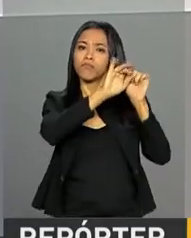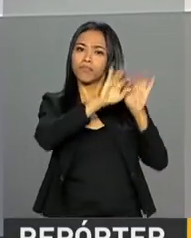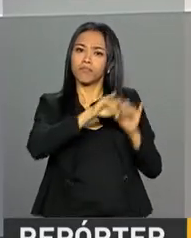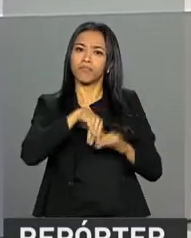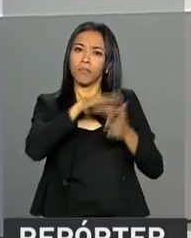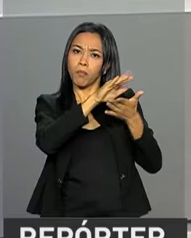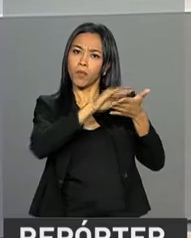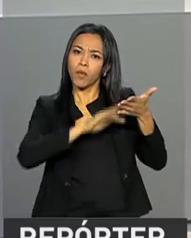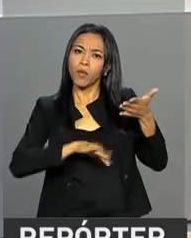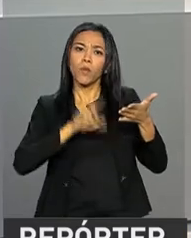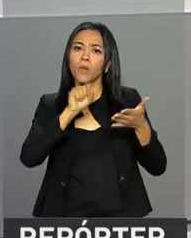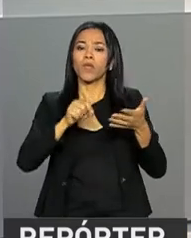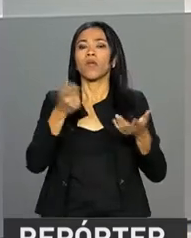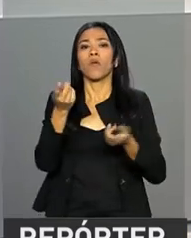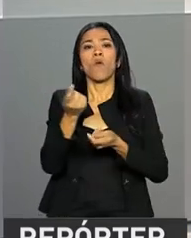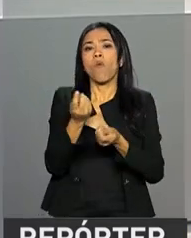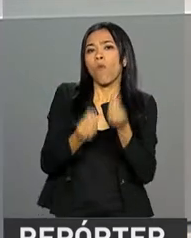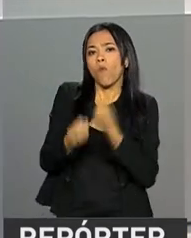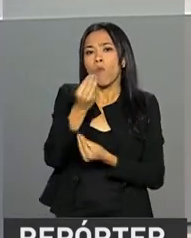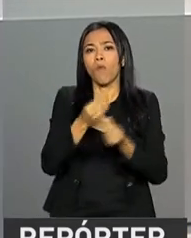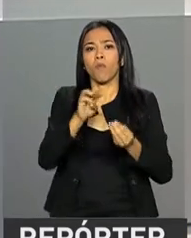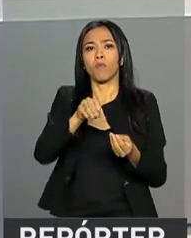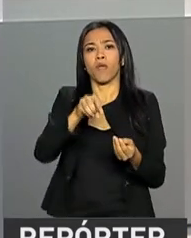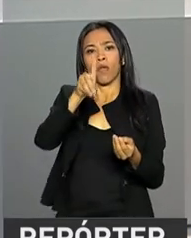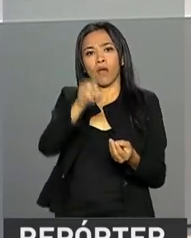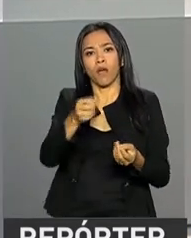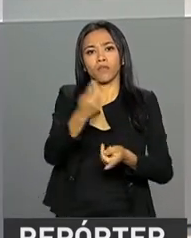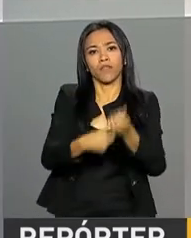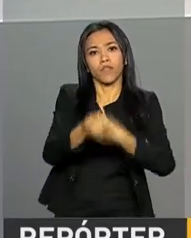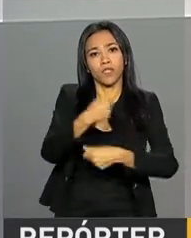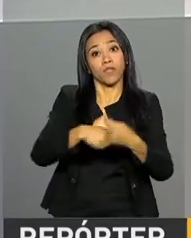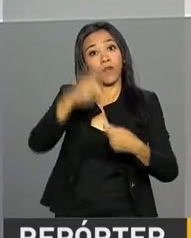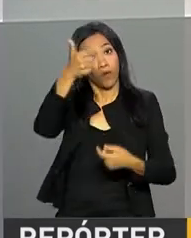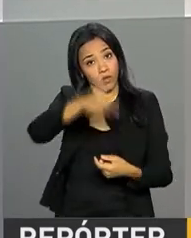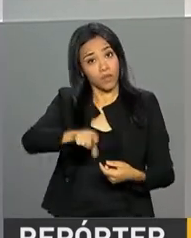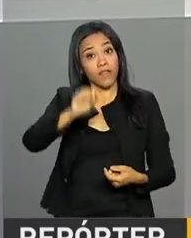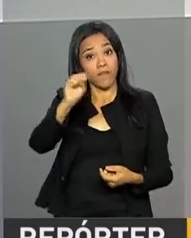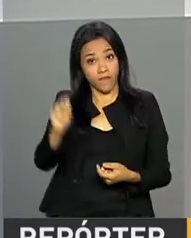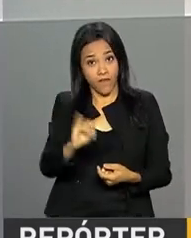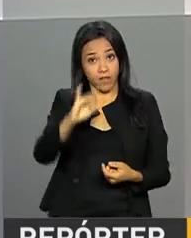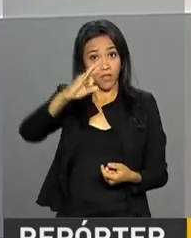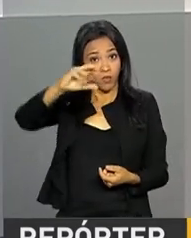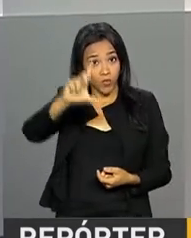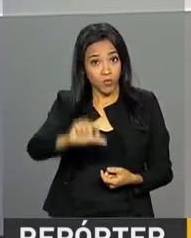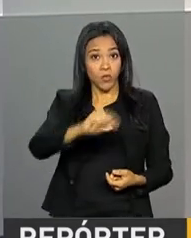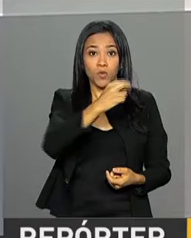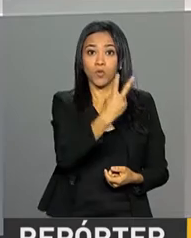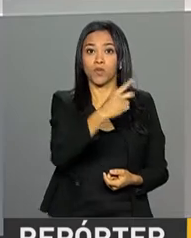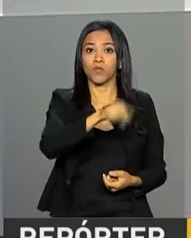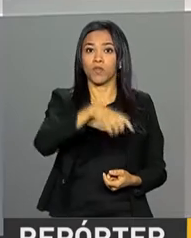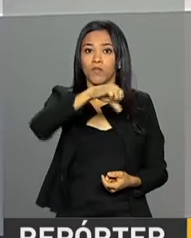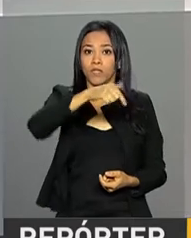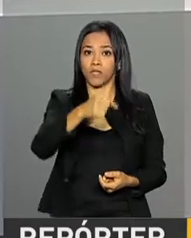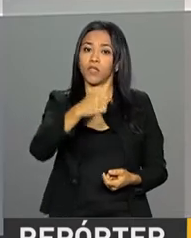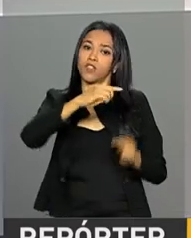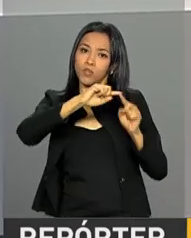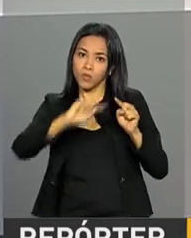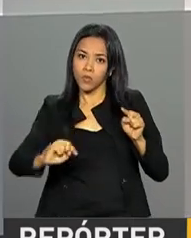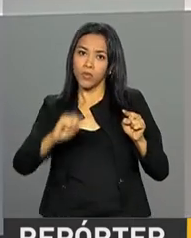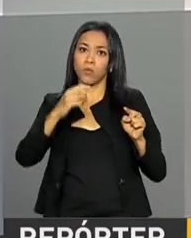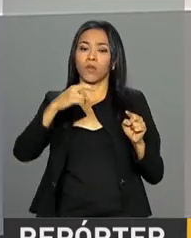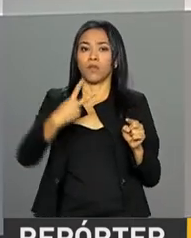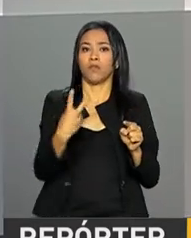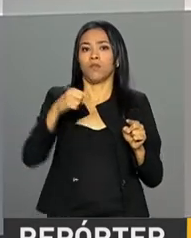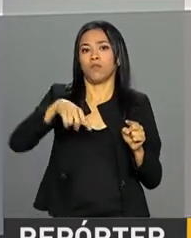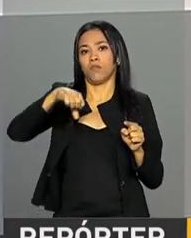do mercado financeiro a expectativa de inflação caiu mais uma vez e passou de 2,97 para 2,95 por cento